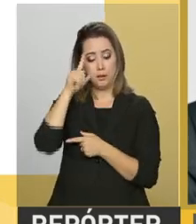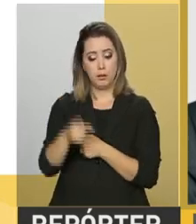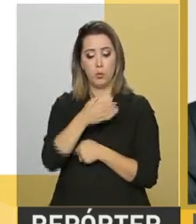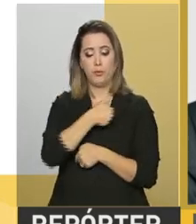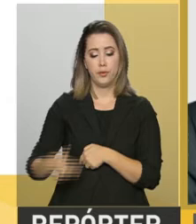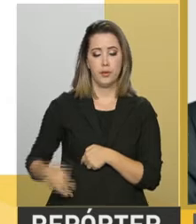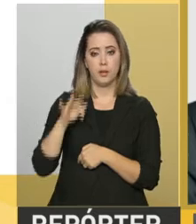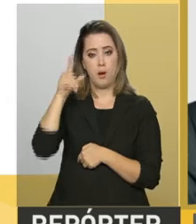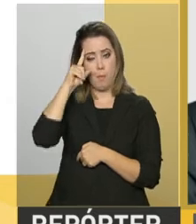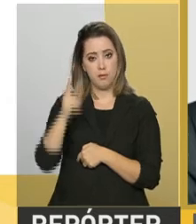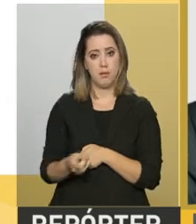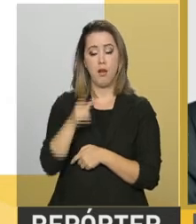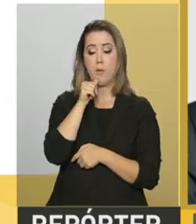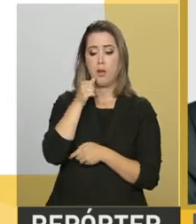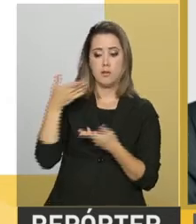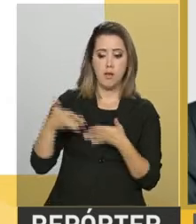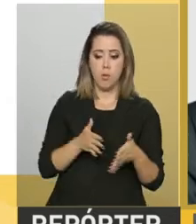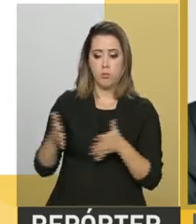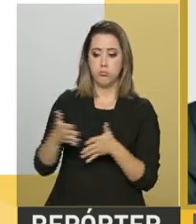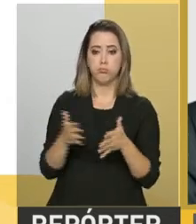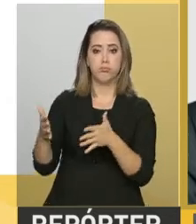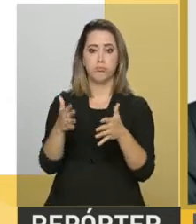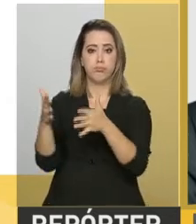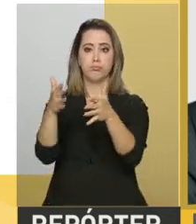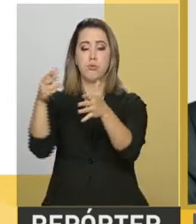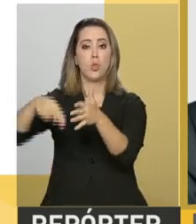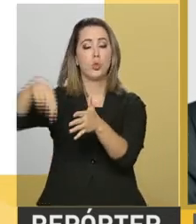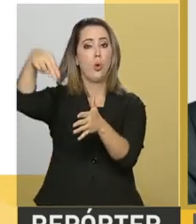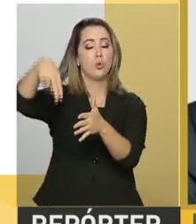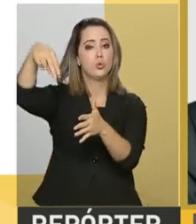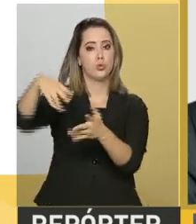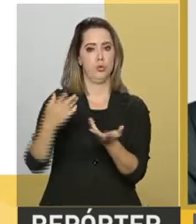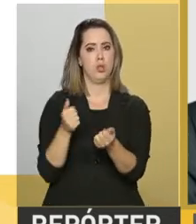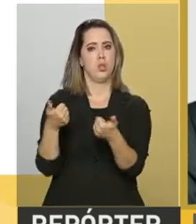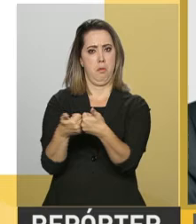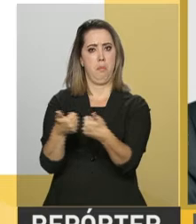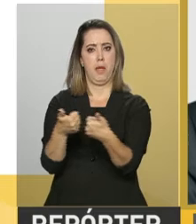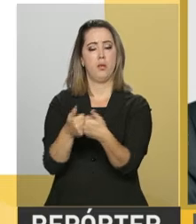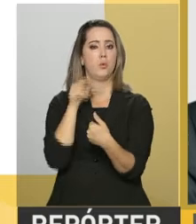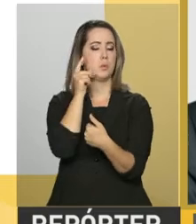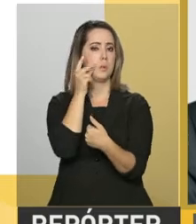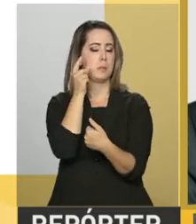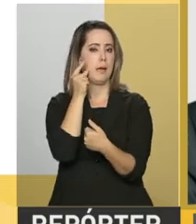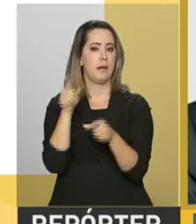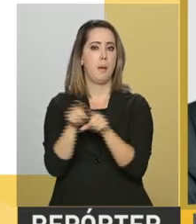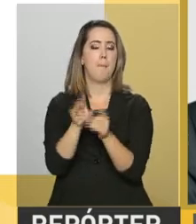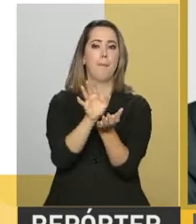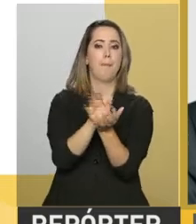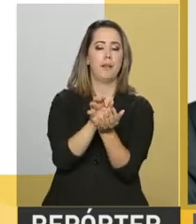fazer com que as águas do Rio São Francisco possam abastecer o estado do Ceará, abastecer